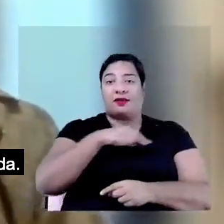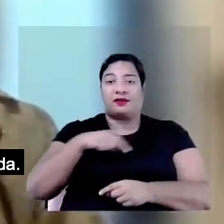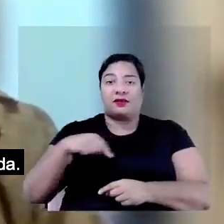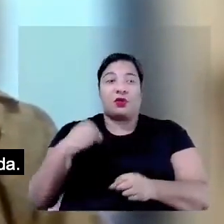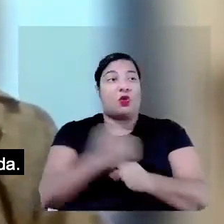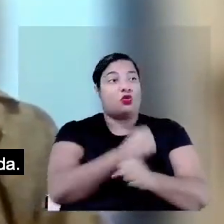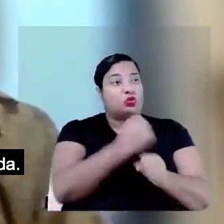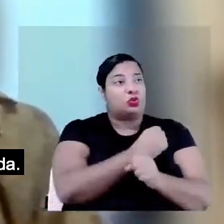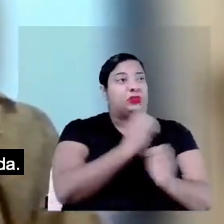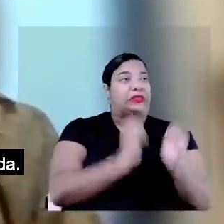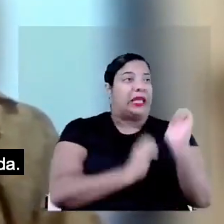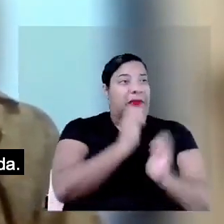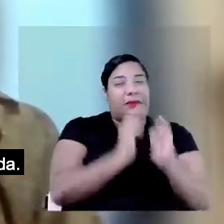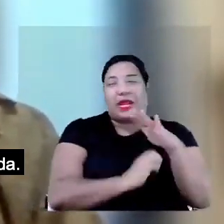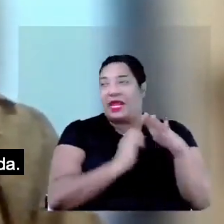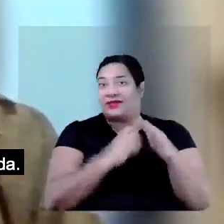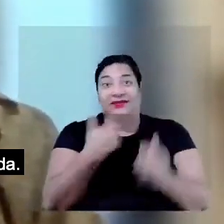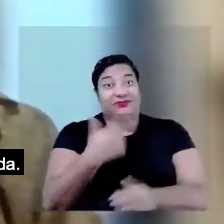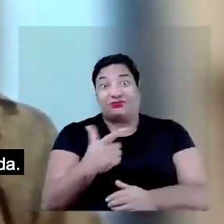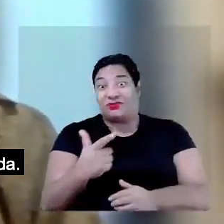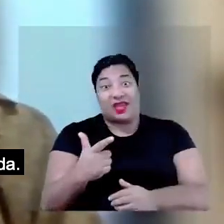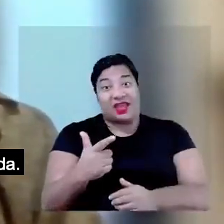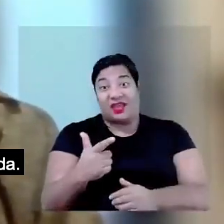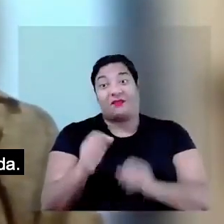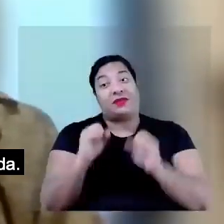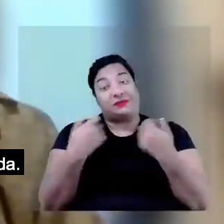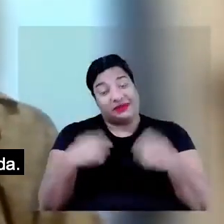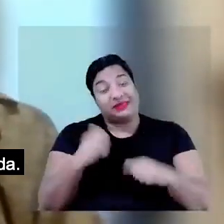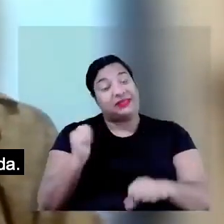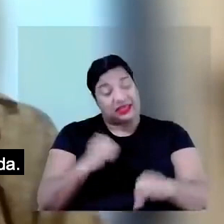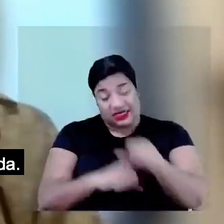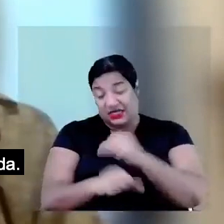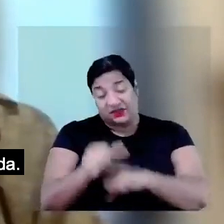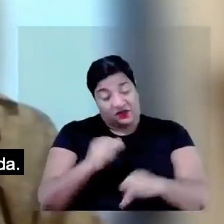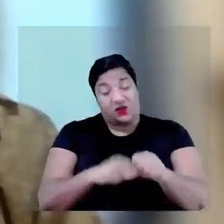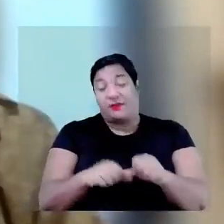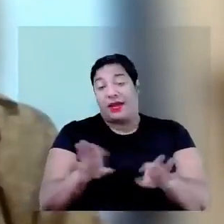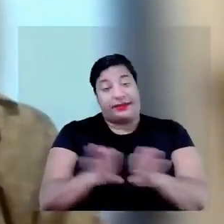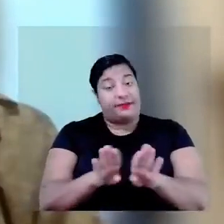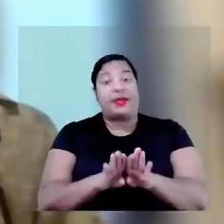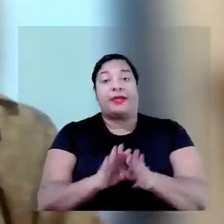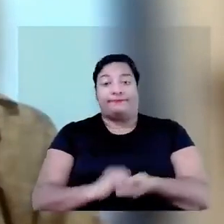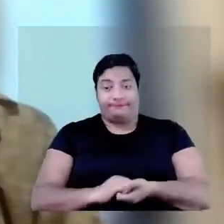aí essa é uma transformação que também precisa ser enfrentada.